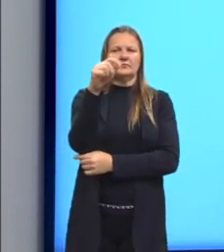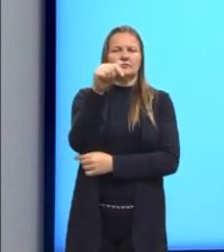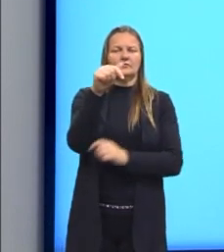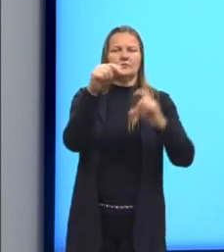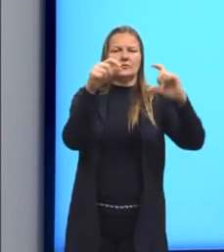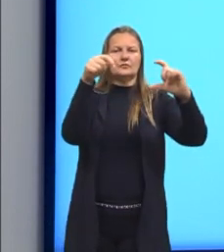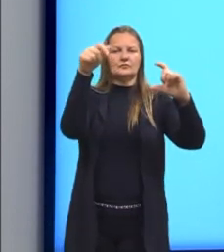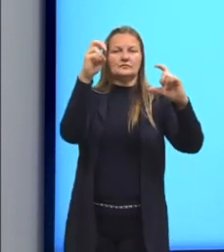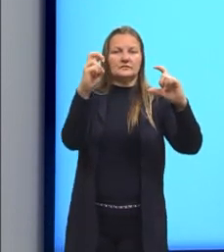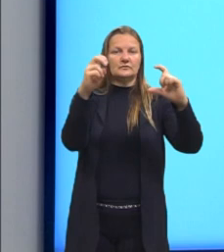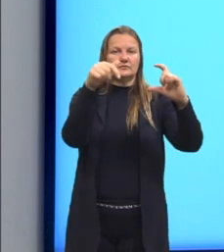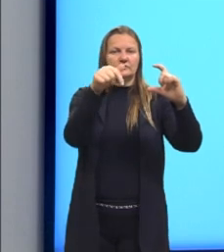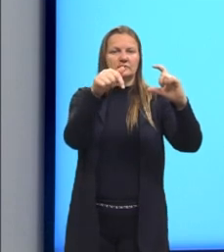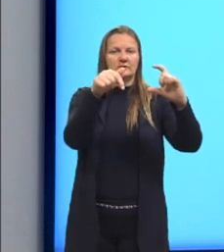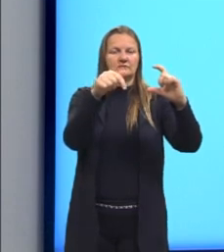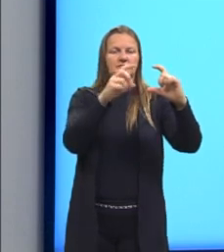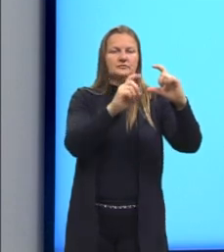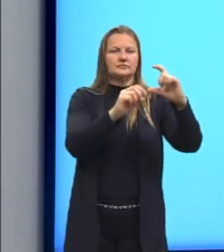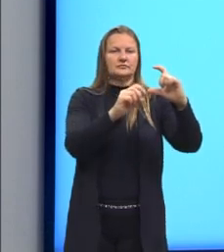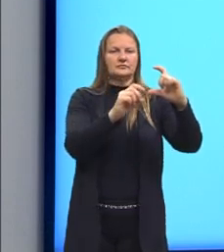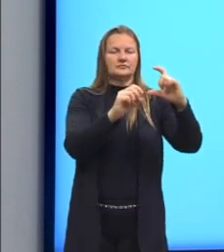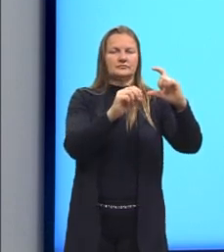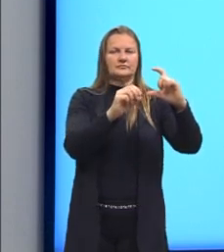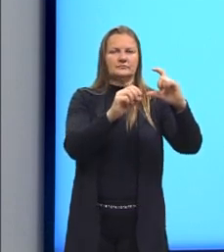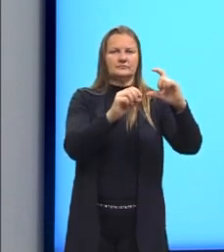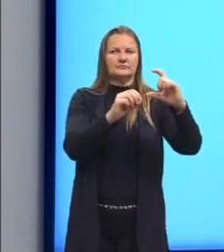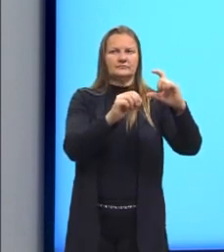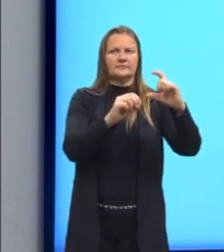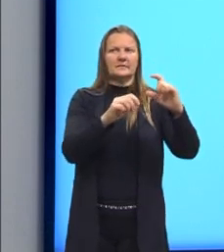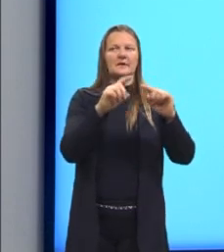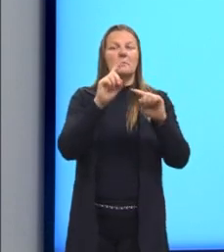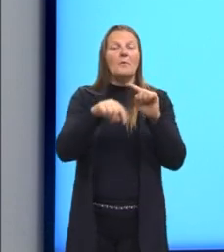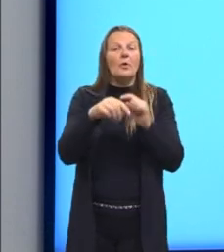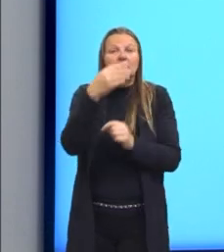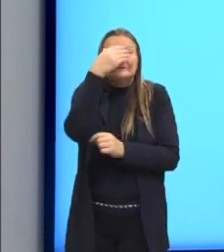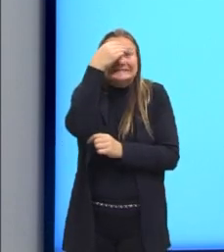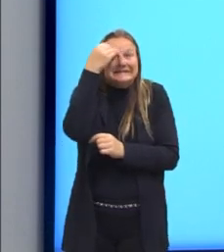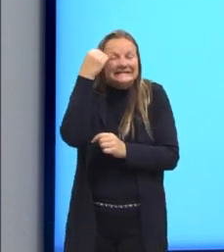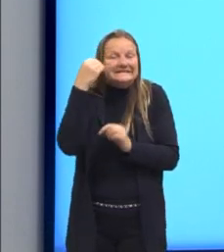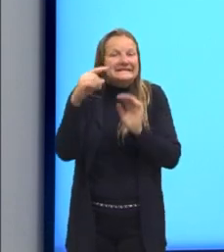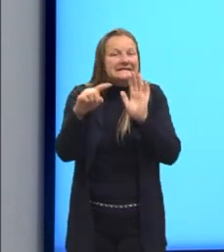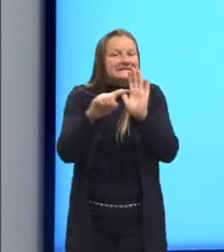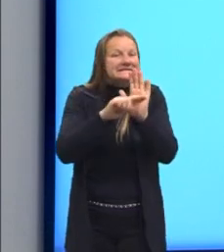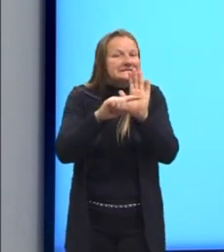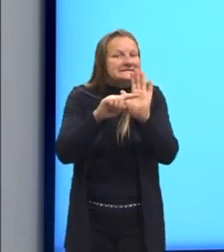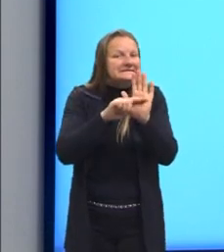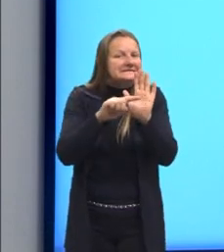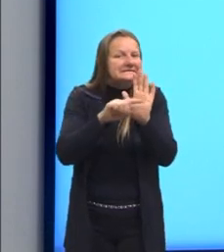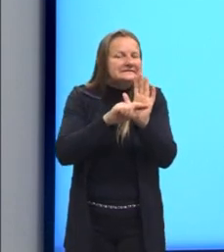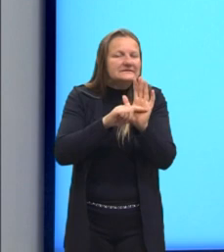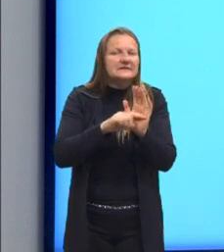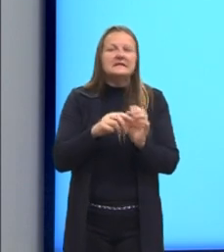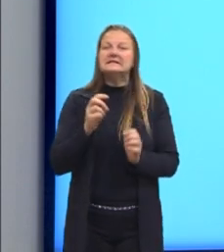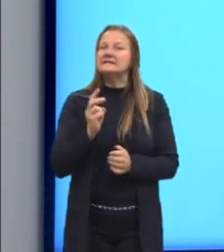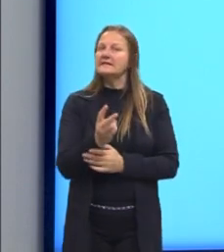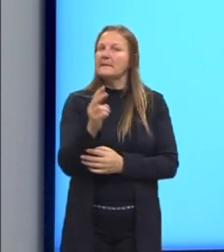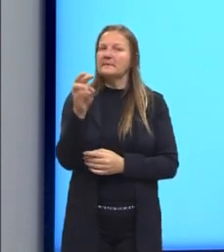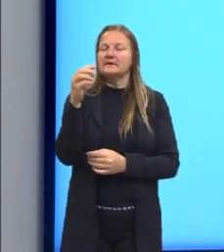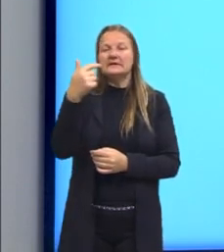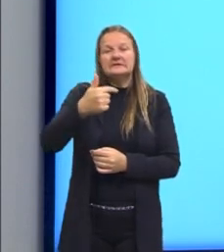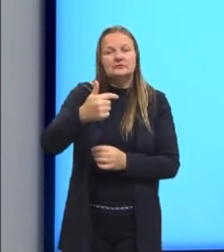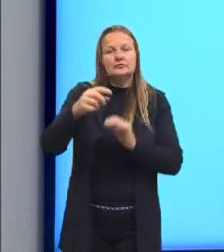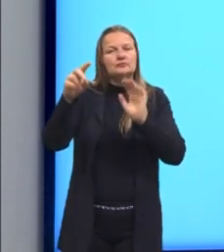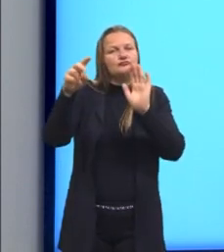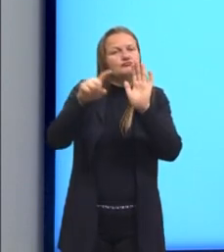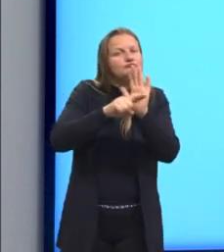cinco vezes o 7 x o 10 só que não podemos esquecer de inverter o sinal Então coloca o menos ali